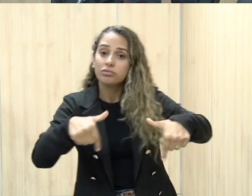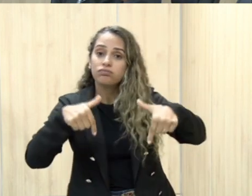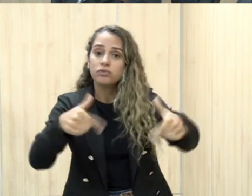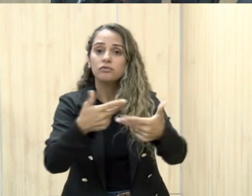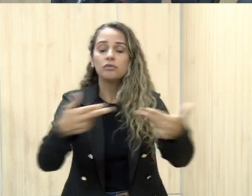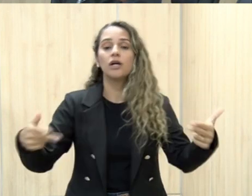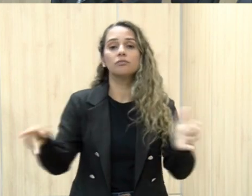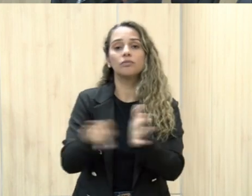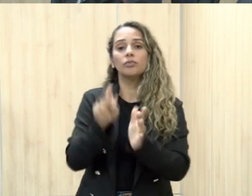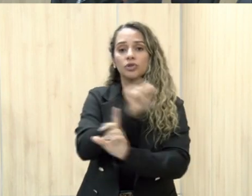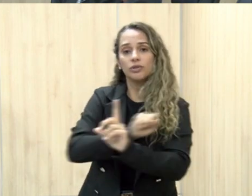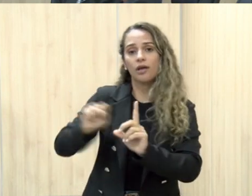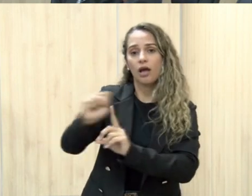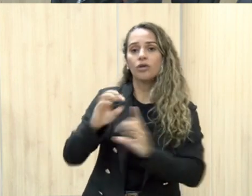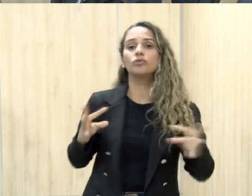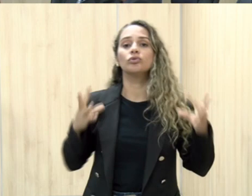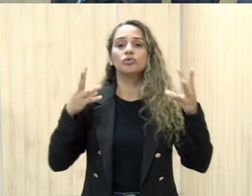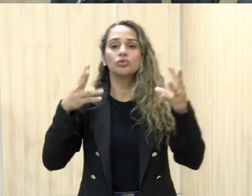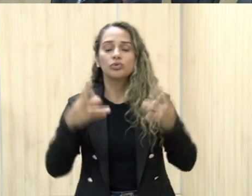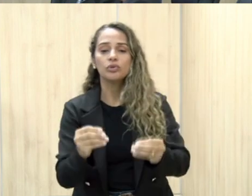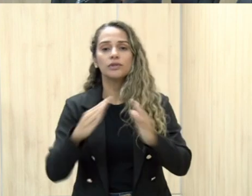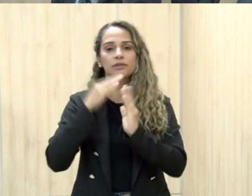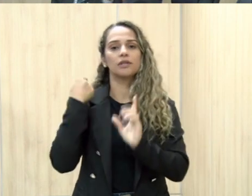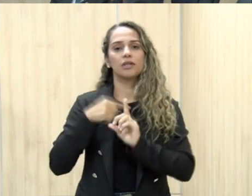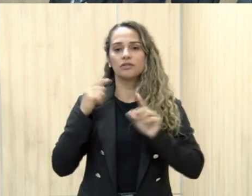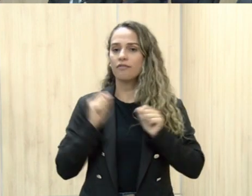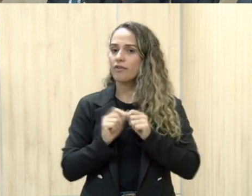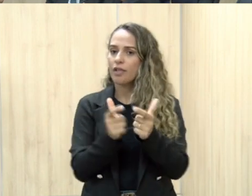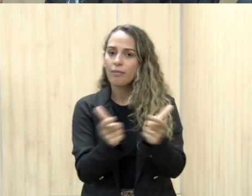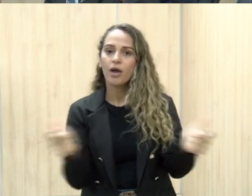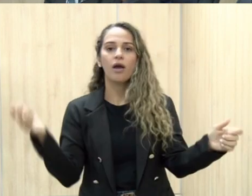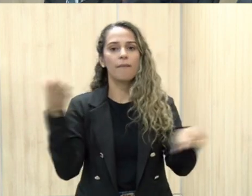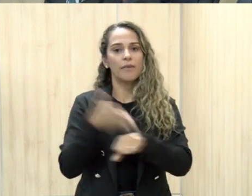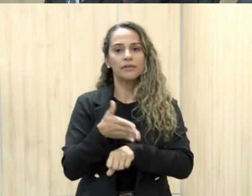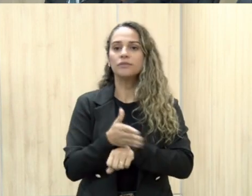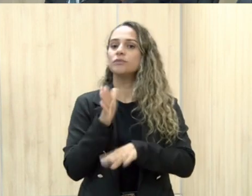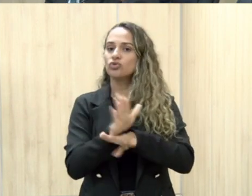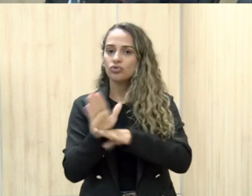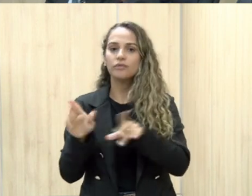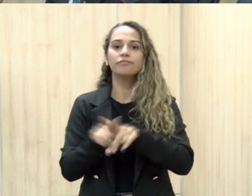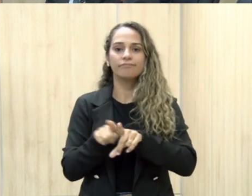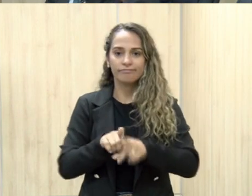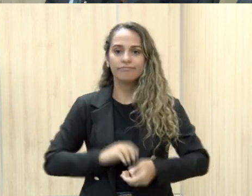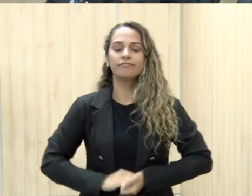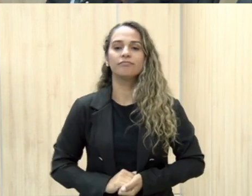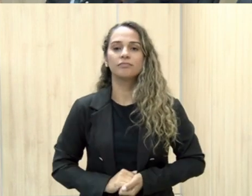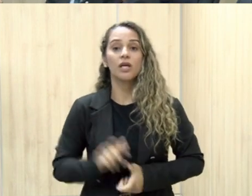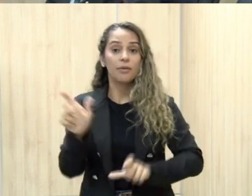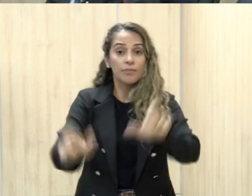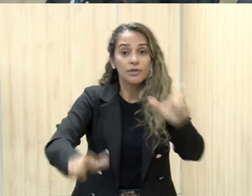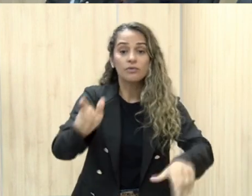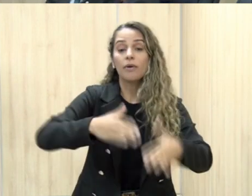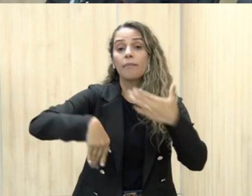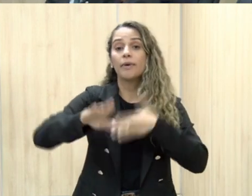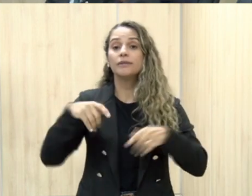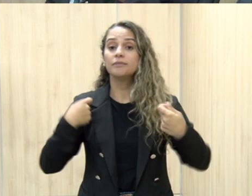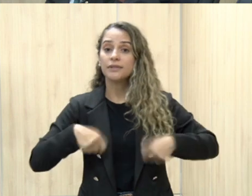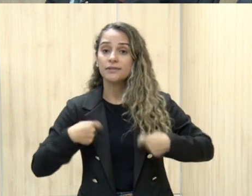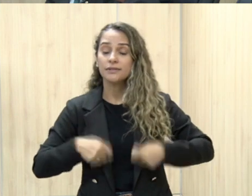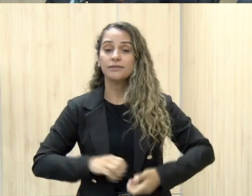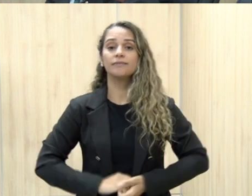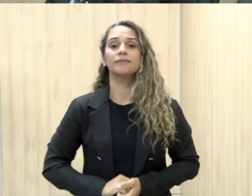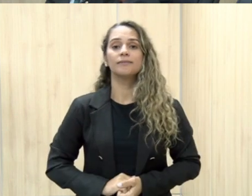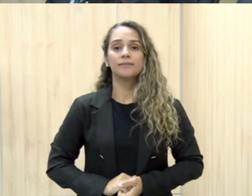sociais que todas as igrejas assim na maioria elas participam e ajudam muito as pessoas que mais precisam